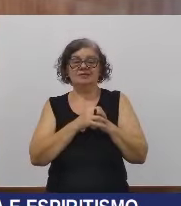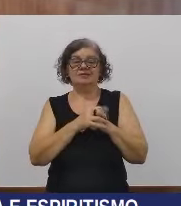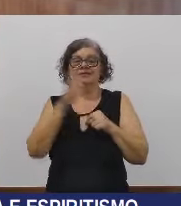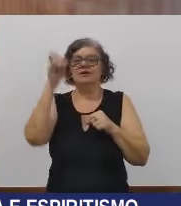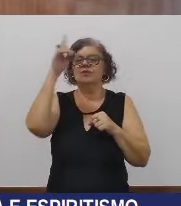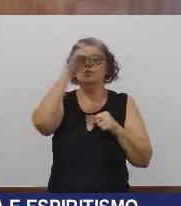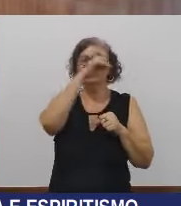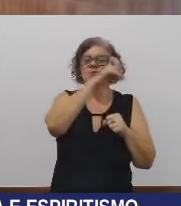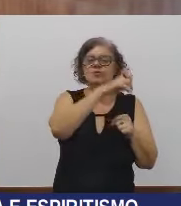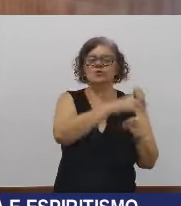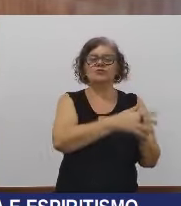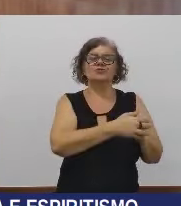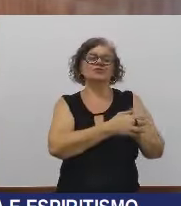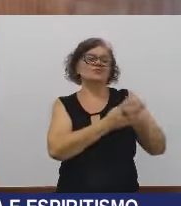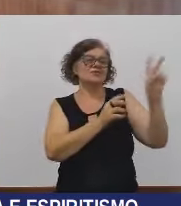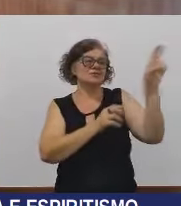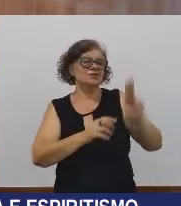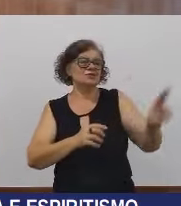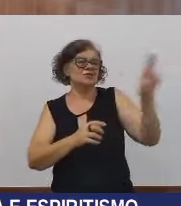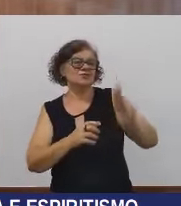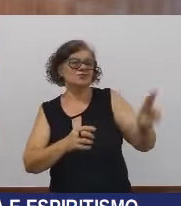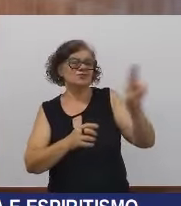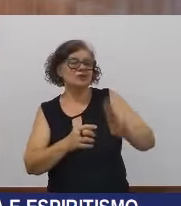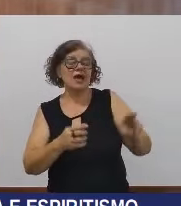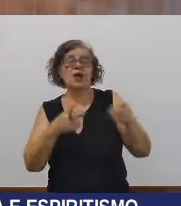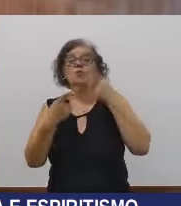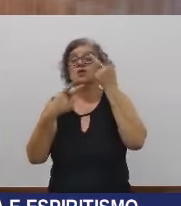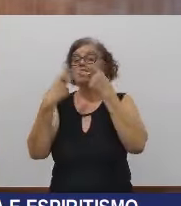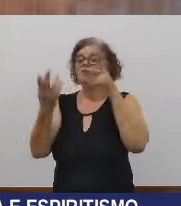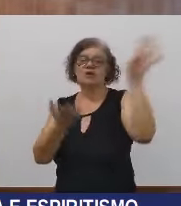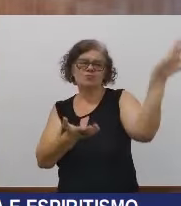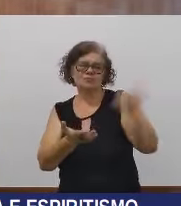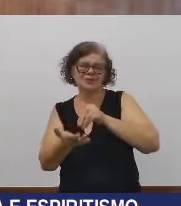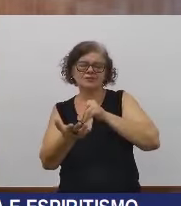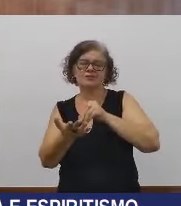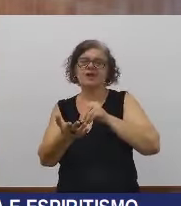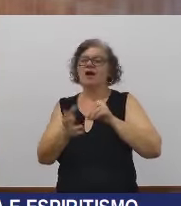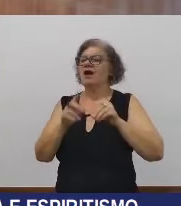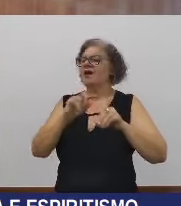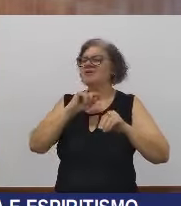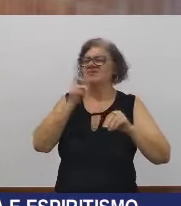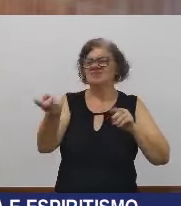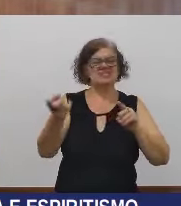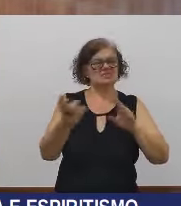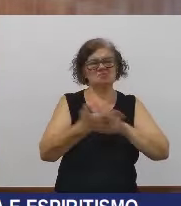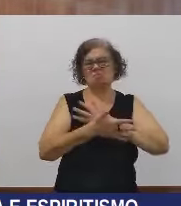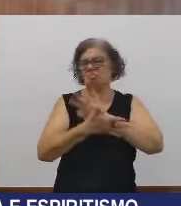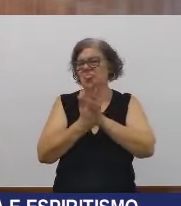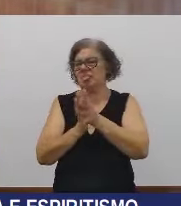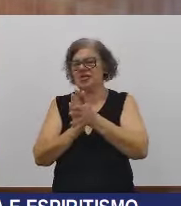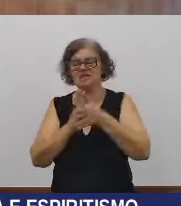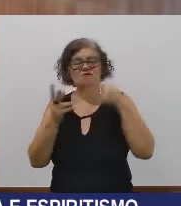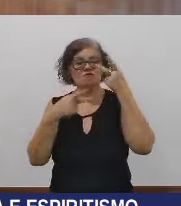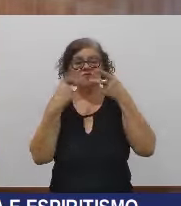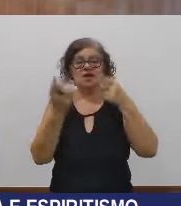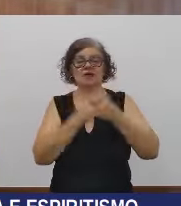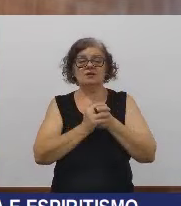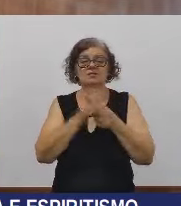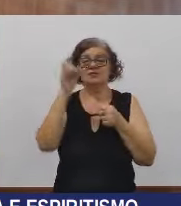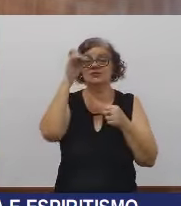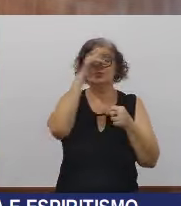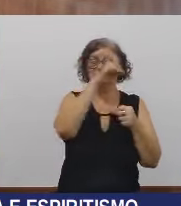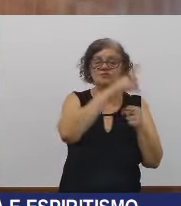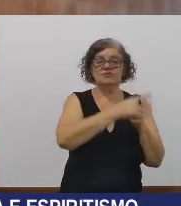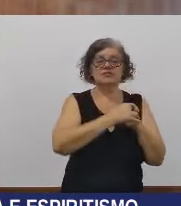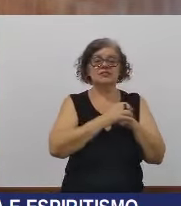Porque é muito difícil a gente aplicar aquilo que a gente fala, e às vezes nem fala. É